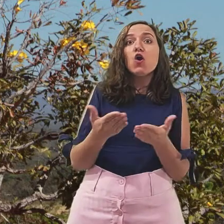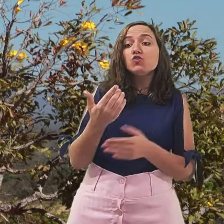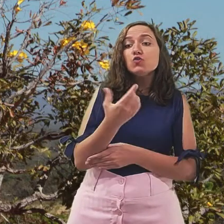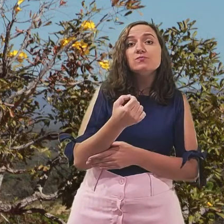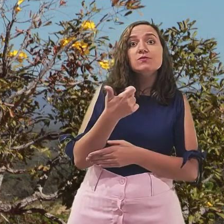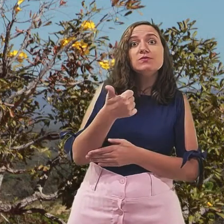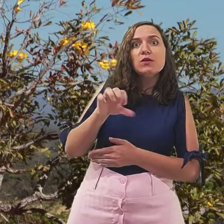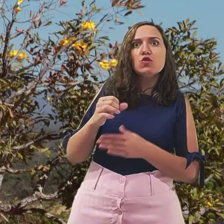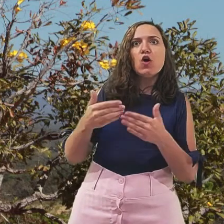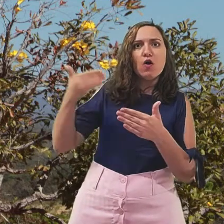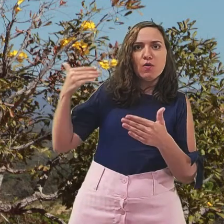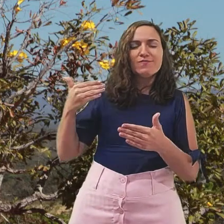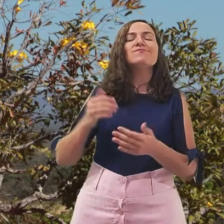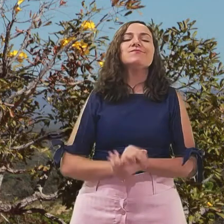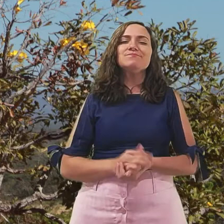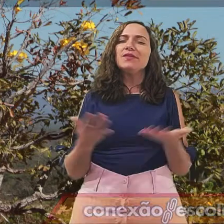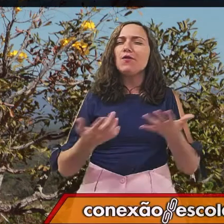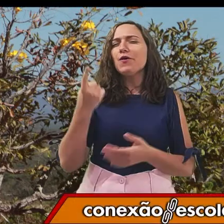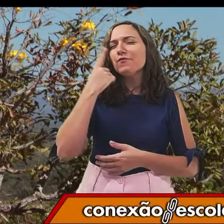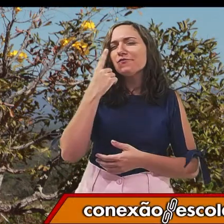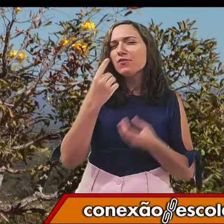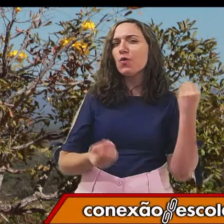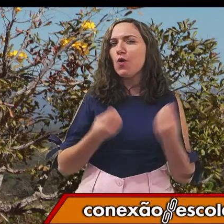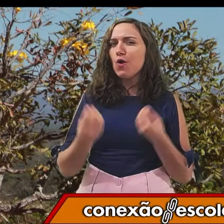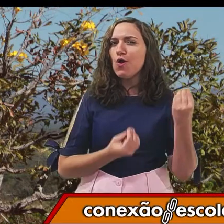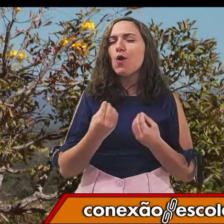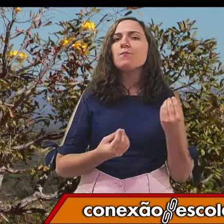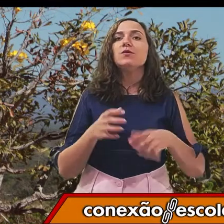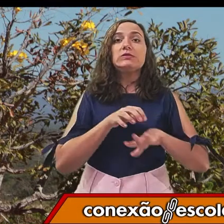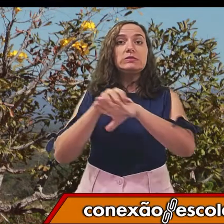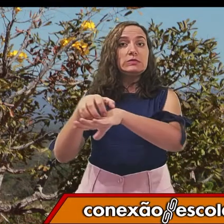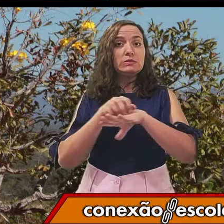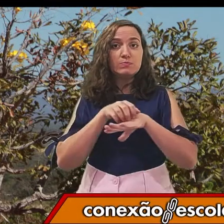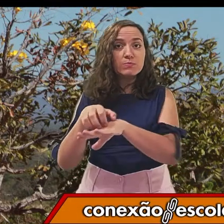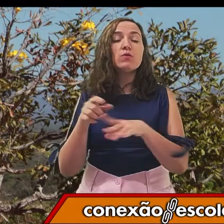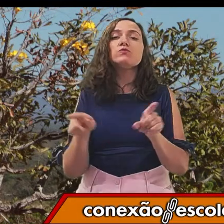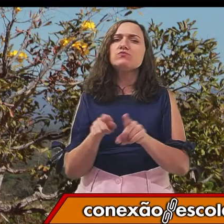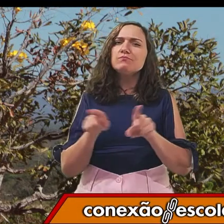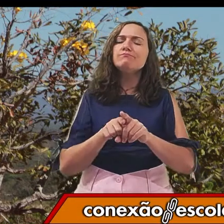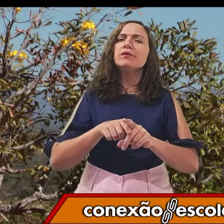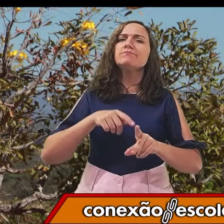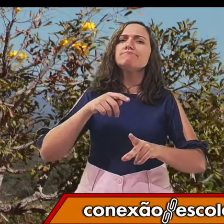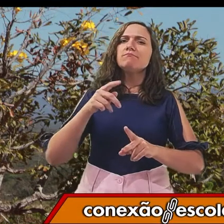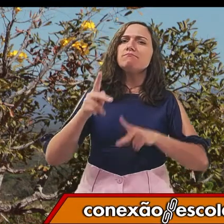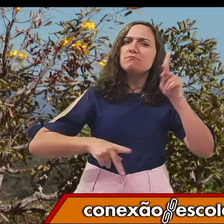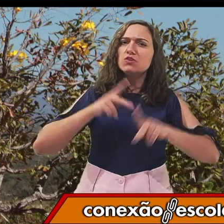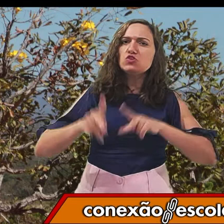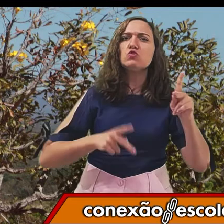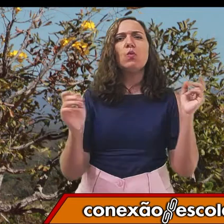2019. Vejamos agora um pouco sobre o transporte e movimento de pessoas e